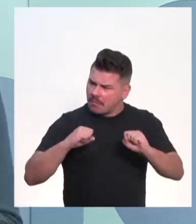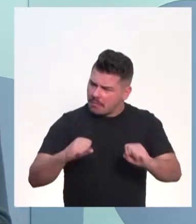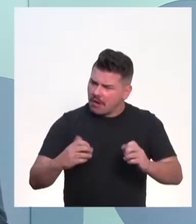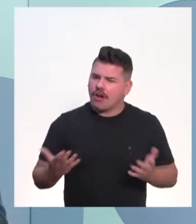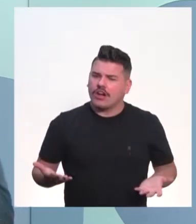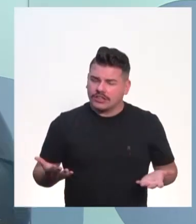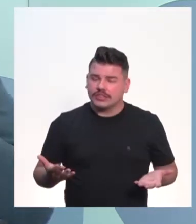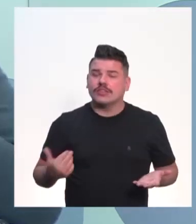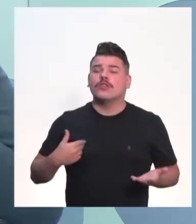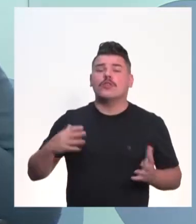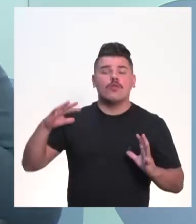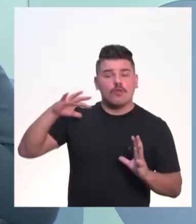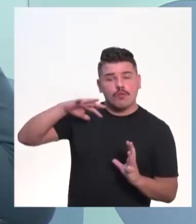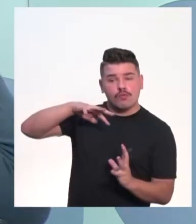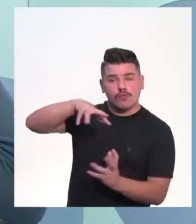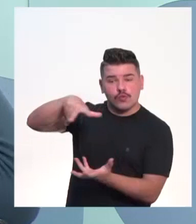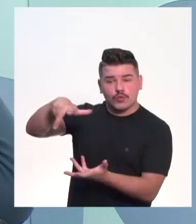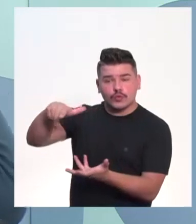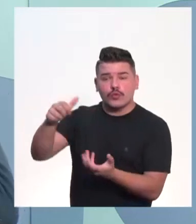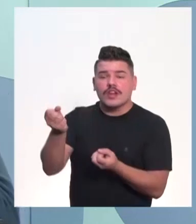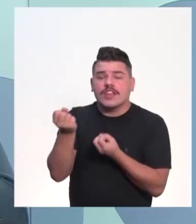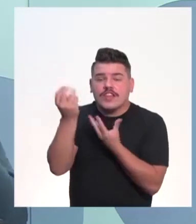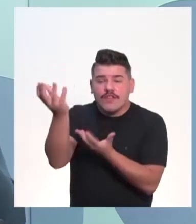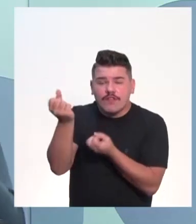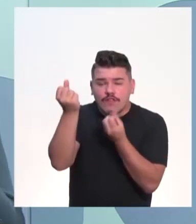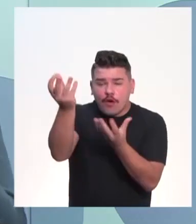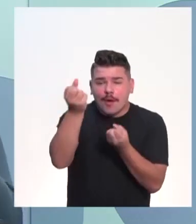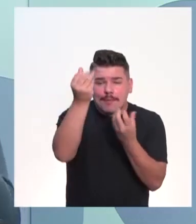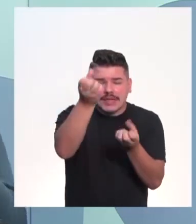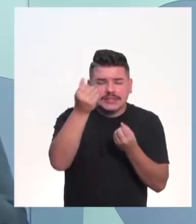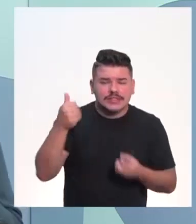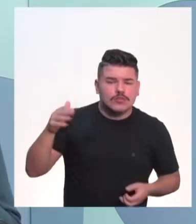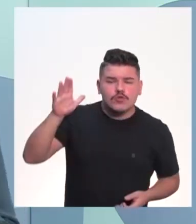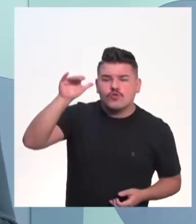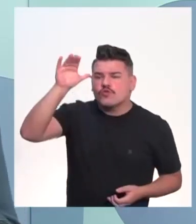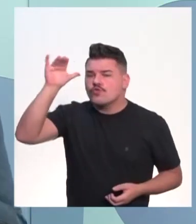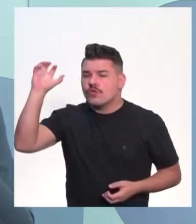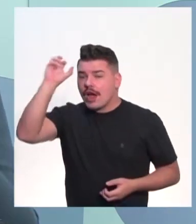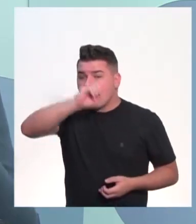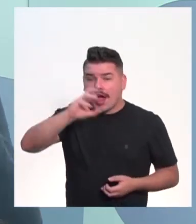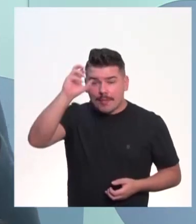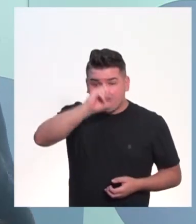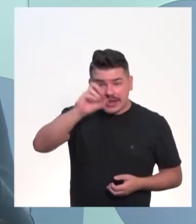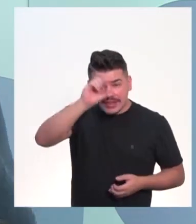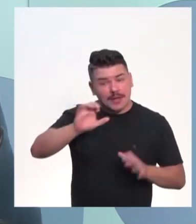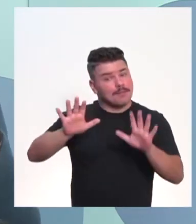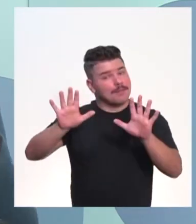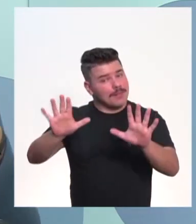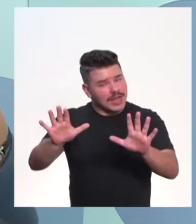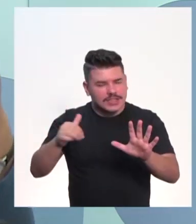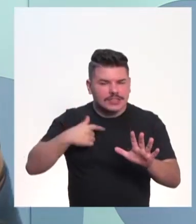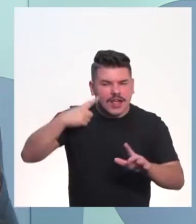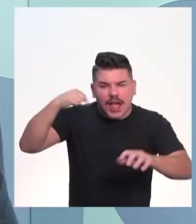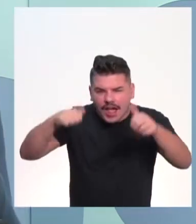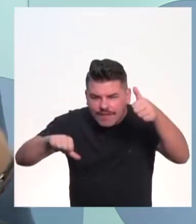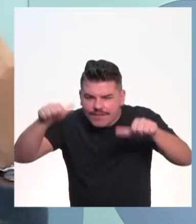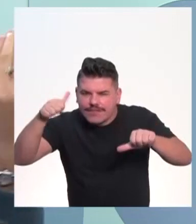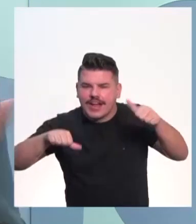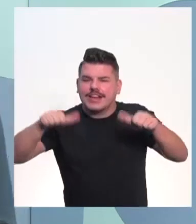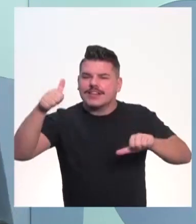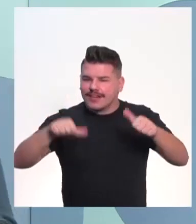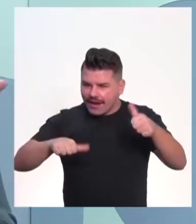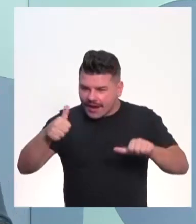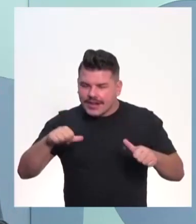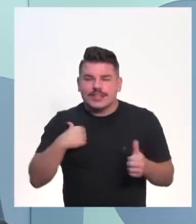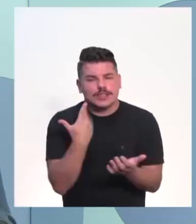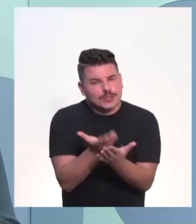muitas informações. Para que a gente possa se posicionar, é importante também que a gente seja crítico e que a gente estude as